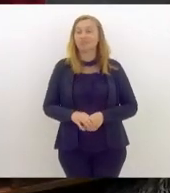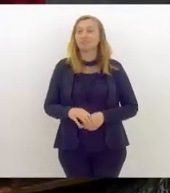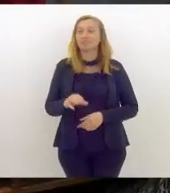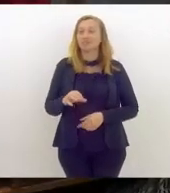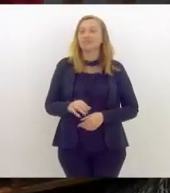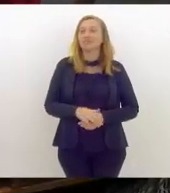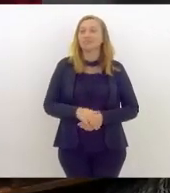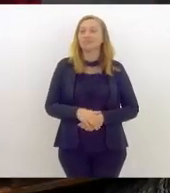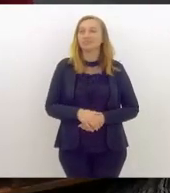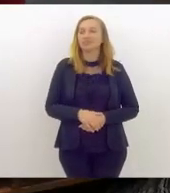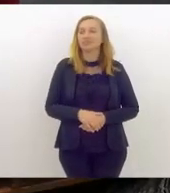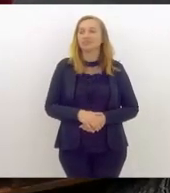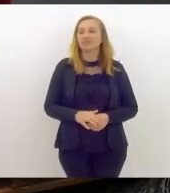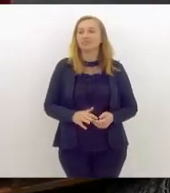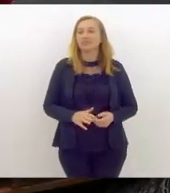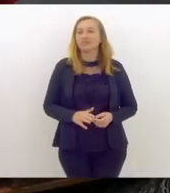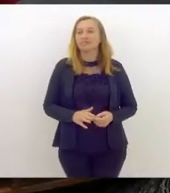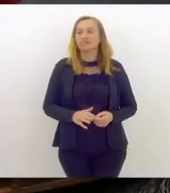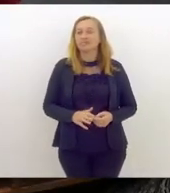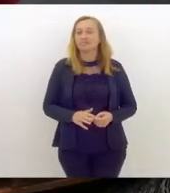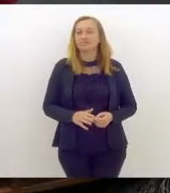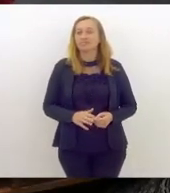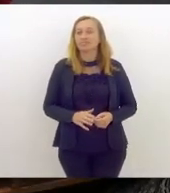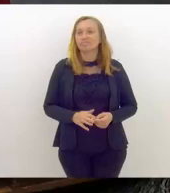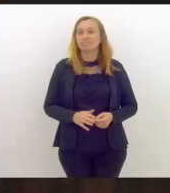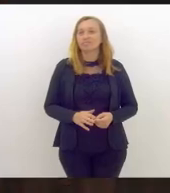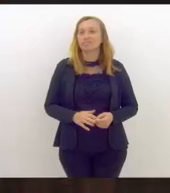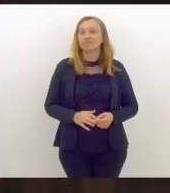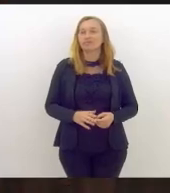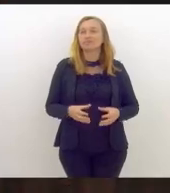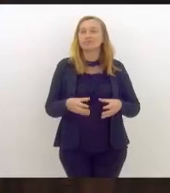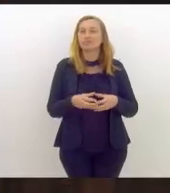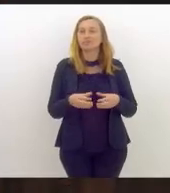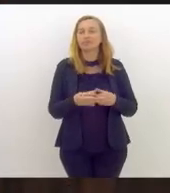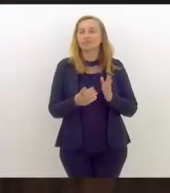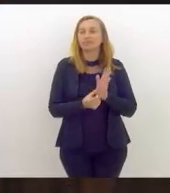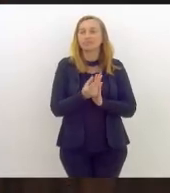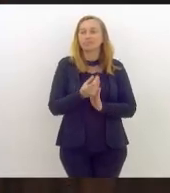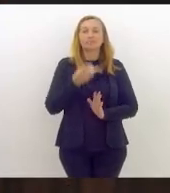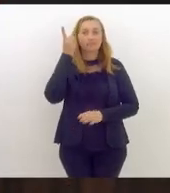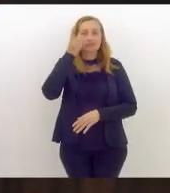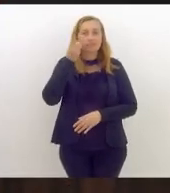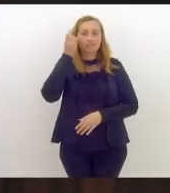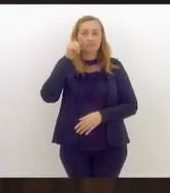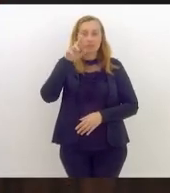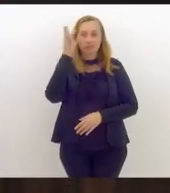cobra e do patinete. Pela Comissão de Orçamento, deputada Eliomar Coelho.